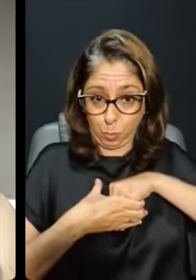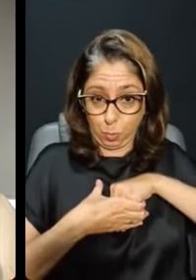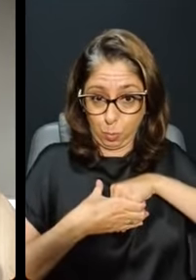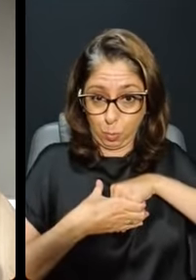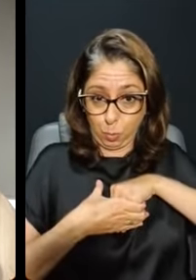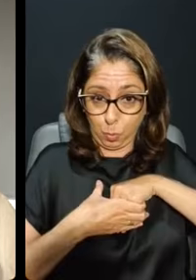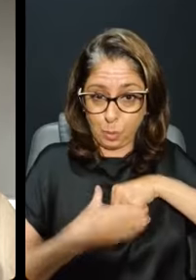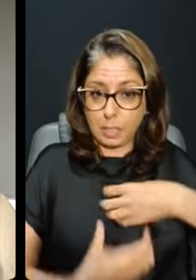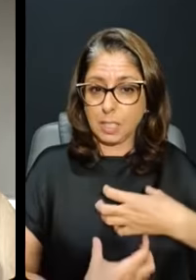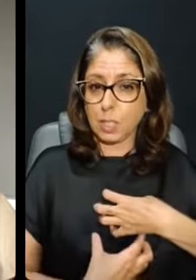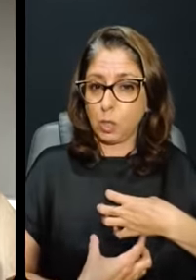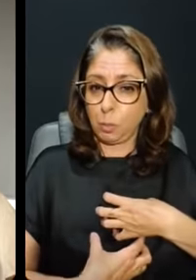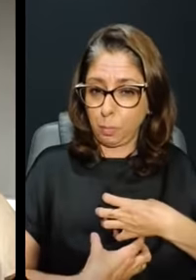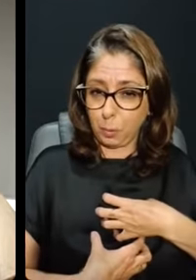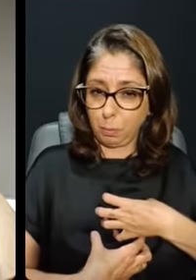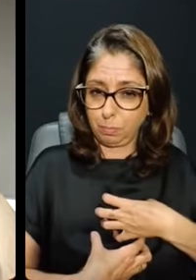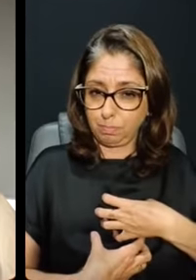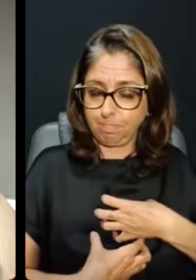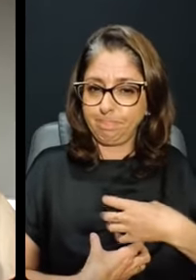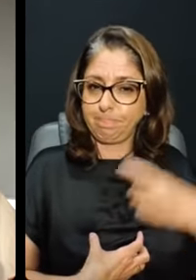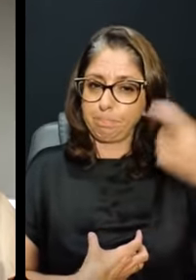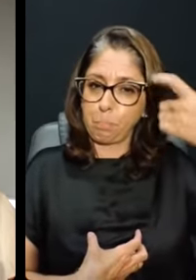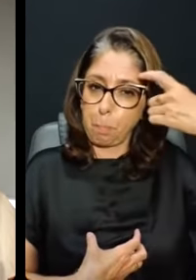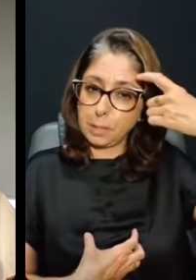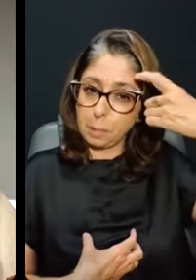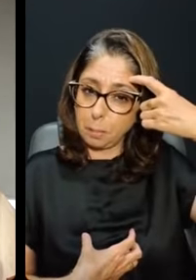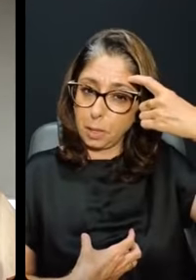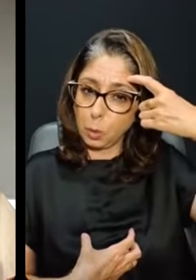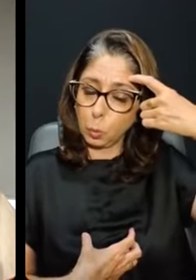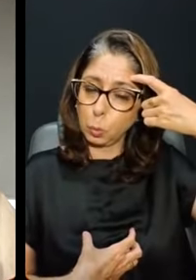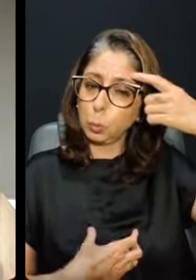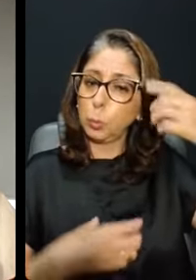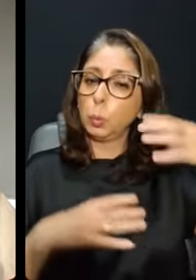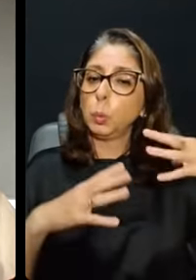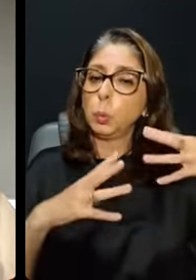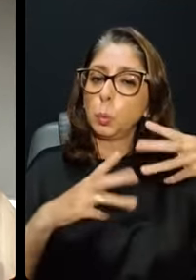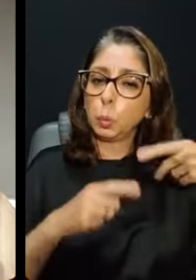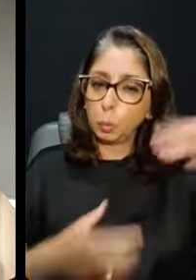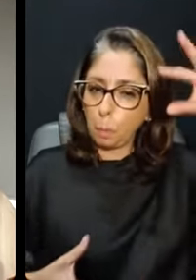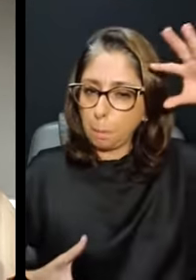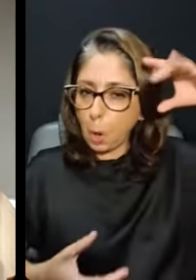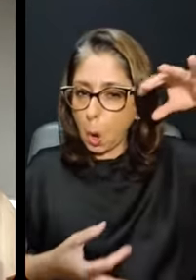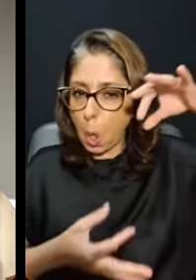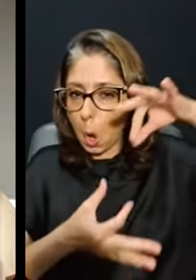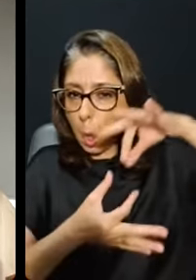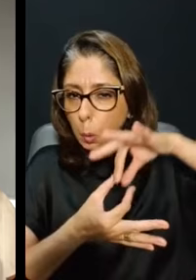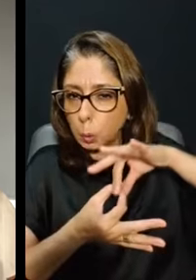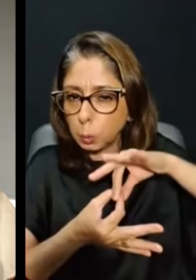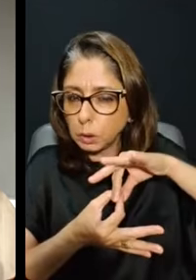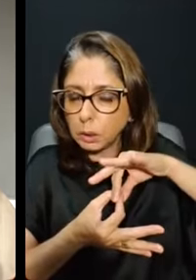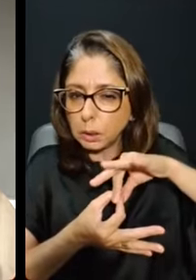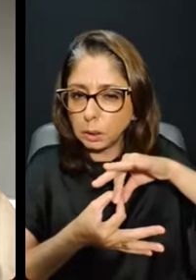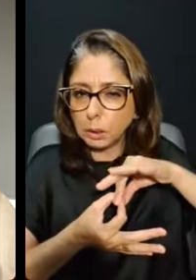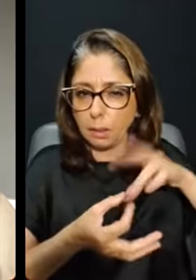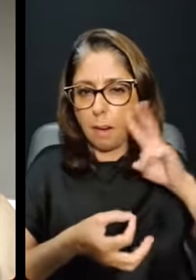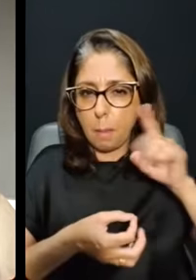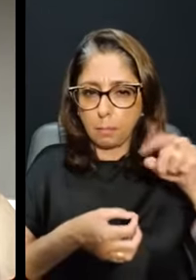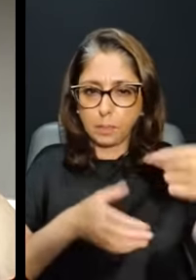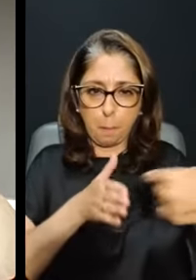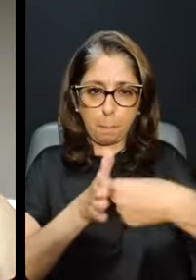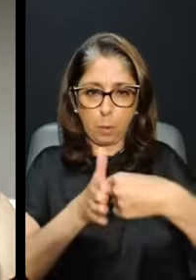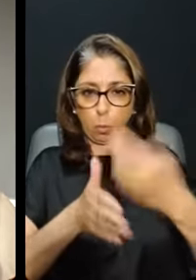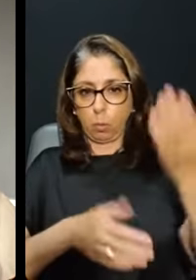aquilo besteira, ela vai achar aquilo que você falou quando a gente estava conversando na outra pergunta, que é, quase não tem pessoas